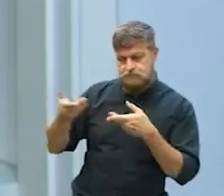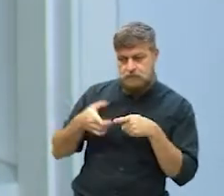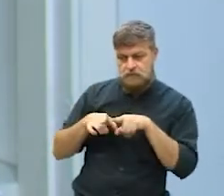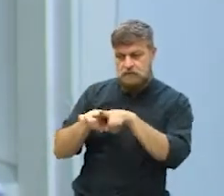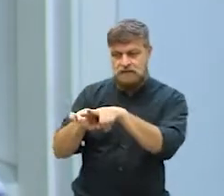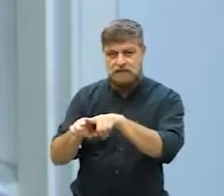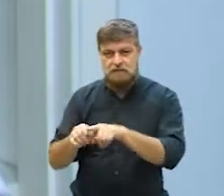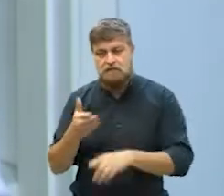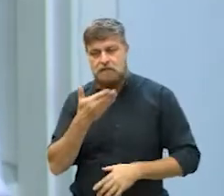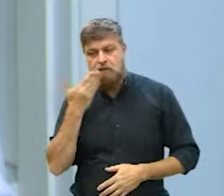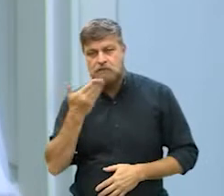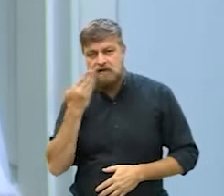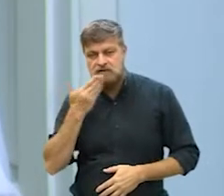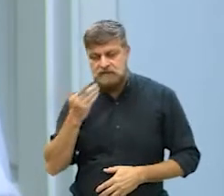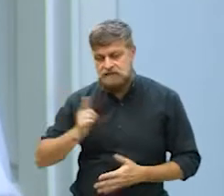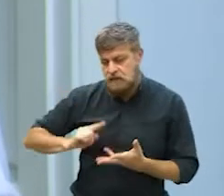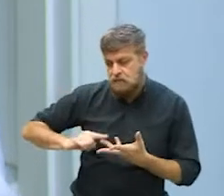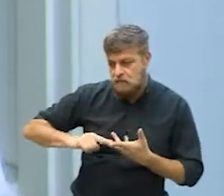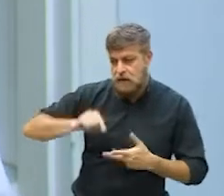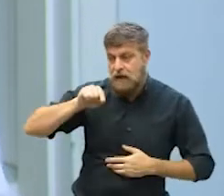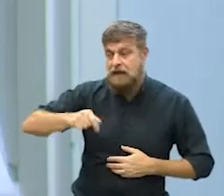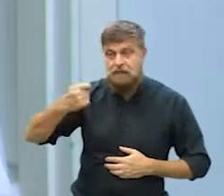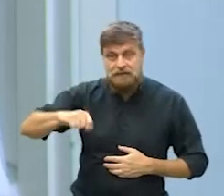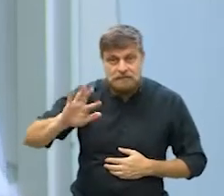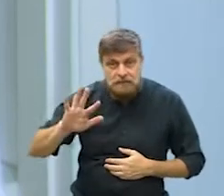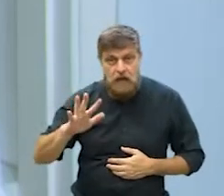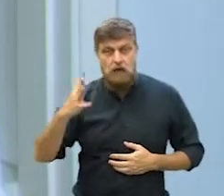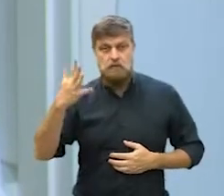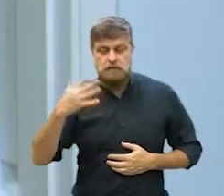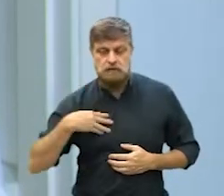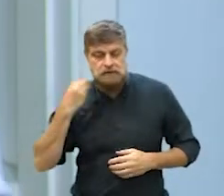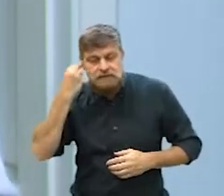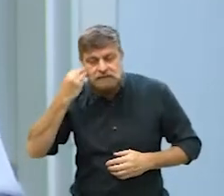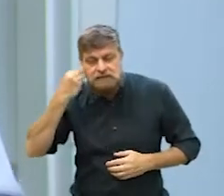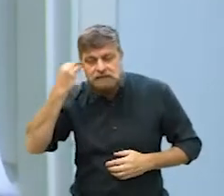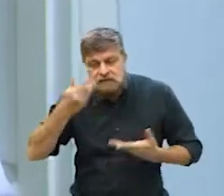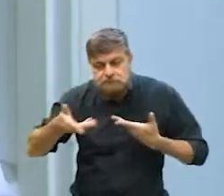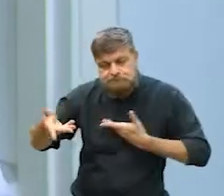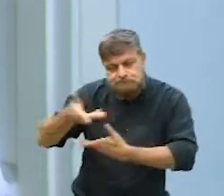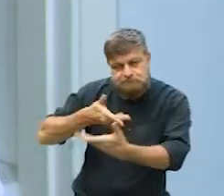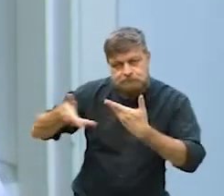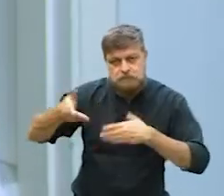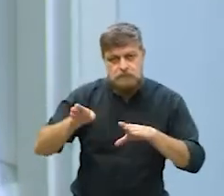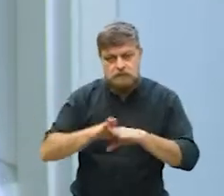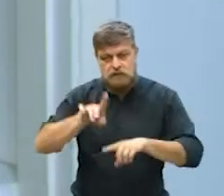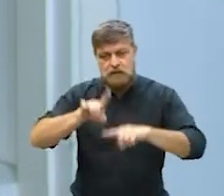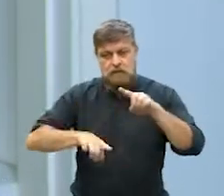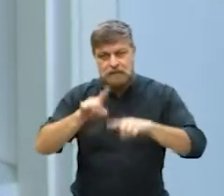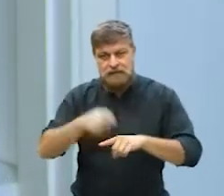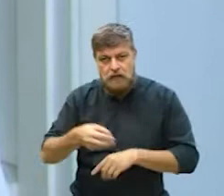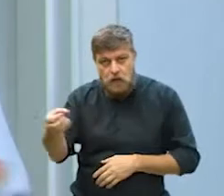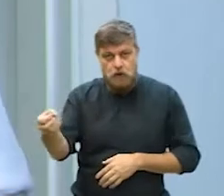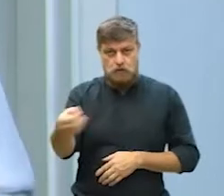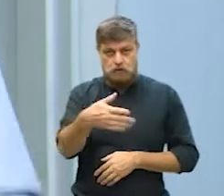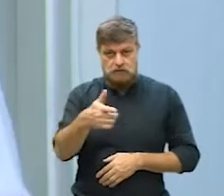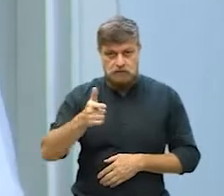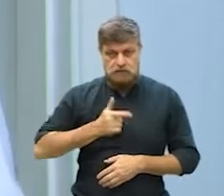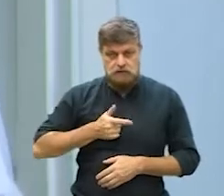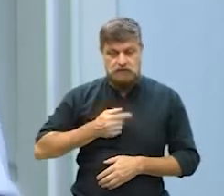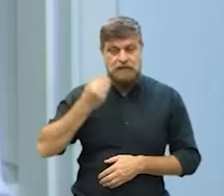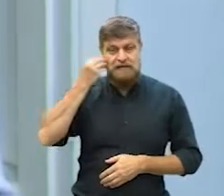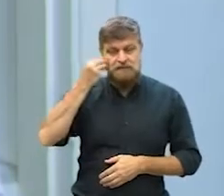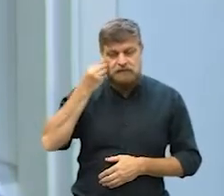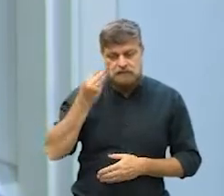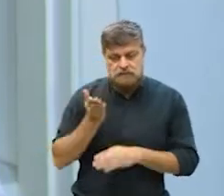veterinários para facilidade de administração, novas necessidades que às vezes surgem, novas experiências ou novos ativos que aparecem no